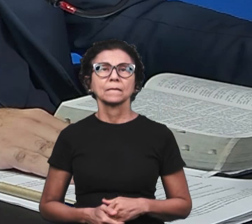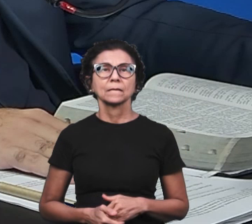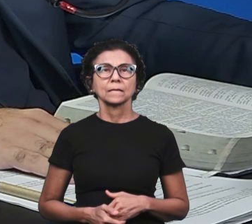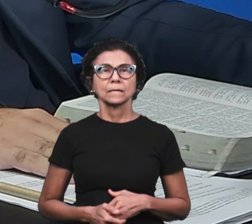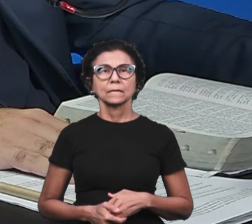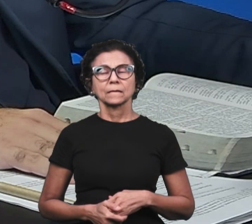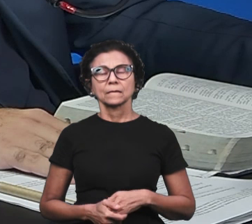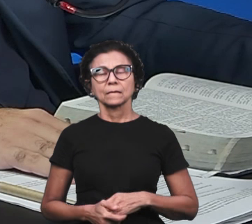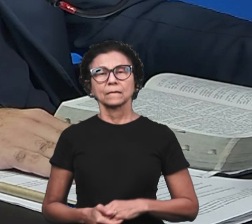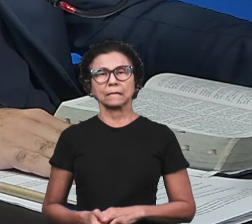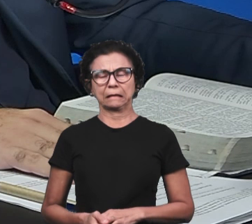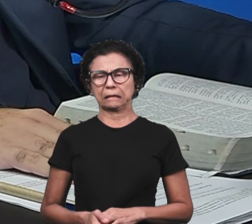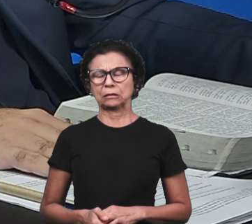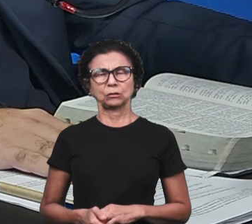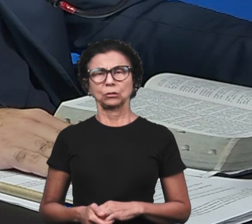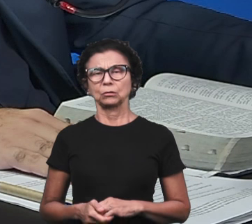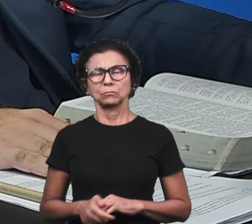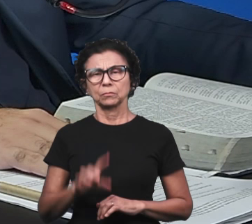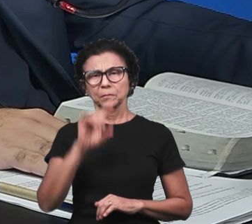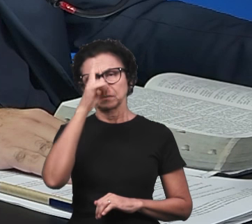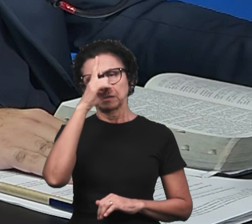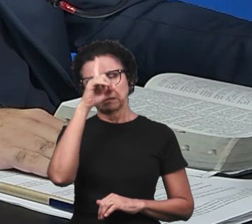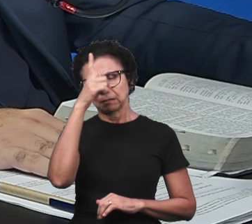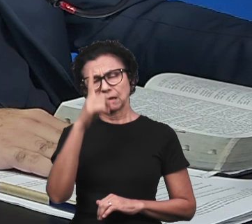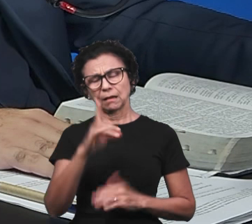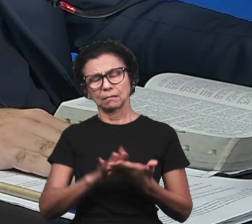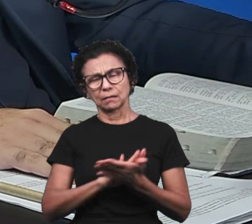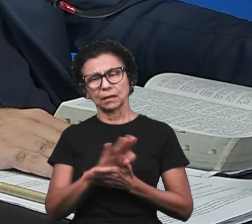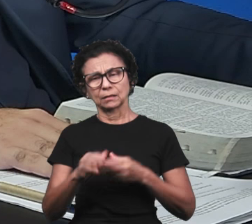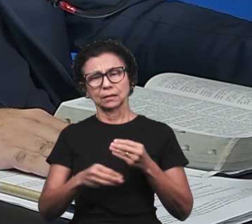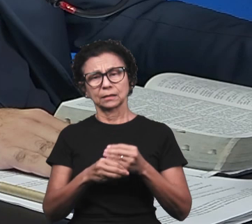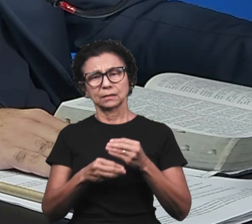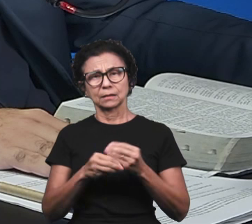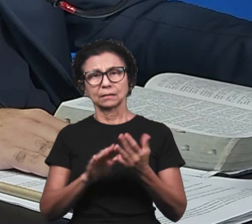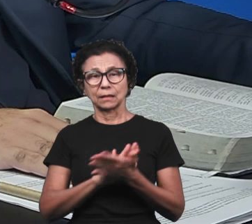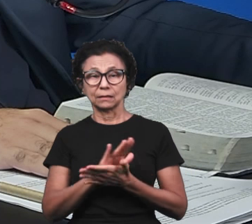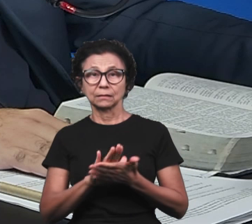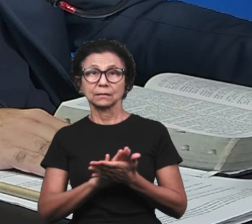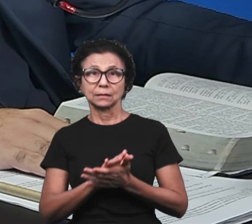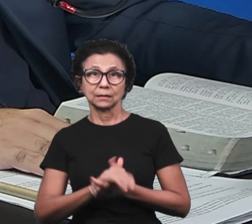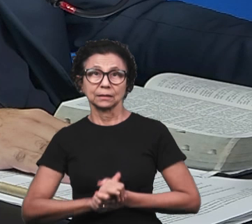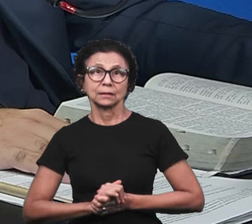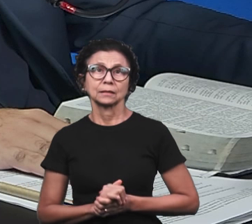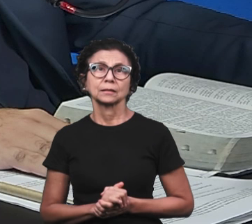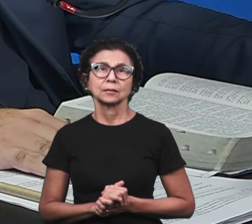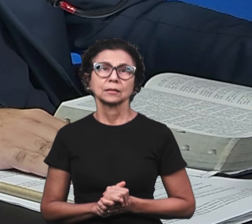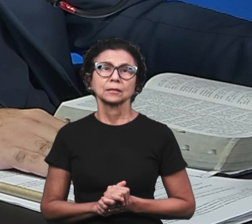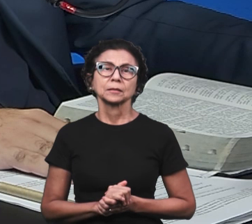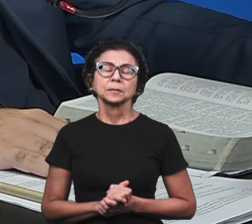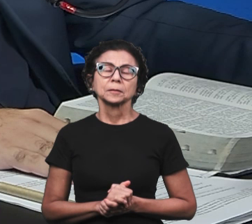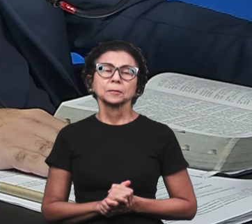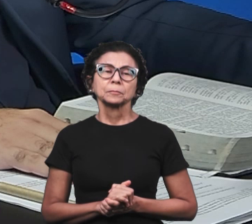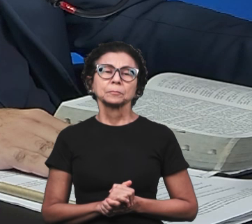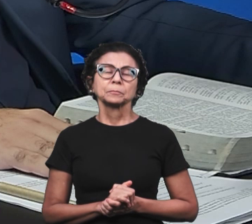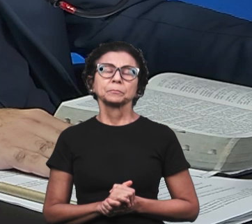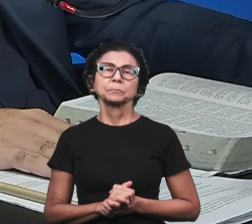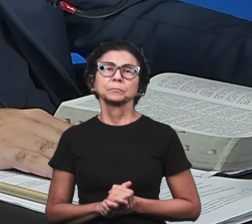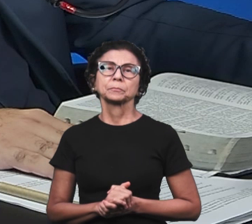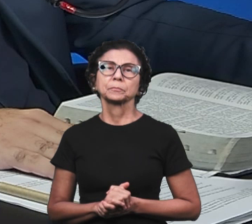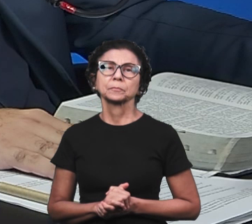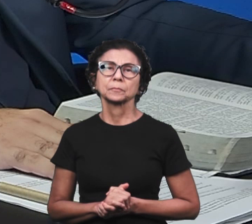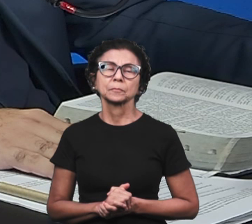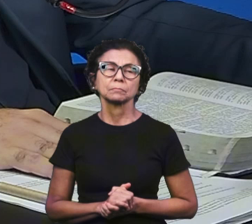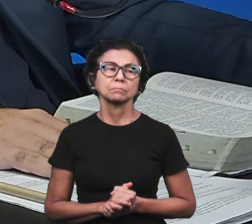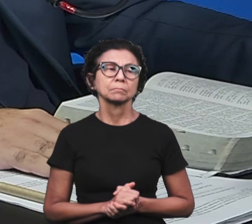inventar, não vamos acrescentar nada, nem podemos. Nós vamos falar exatamente aquilo que Deus manda falar. E essa